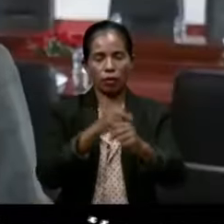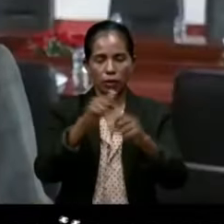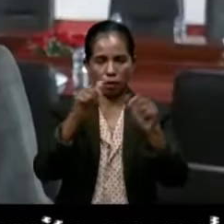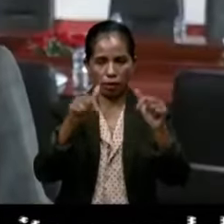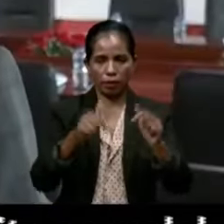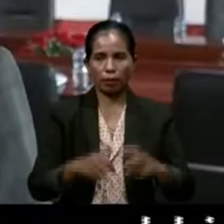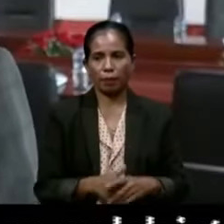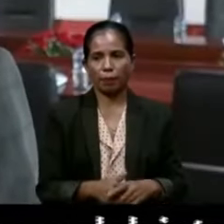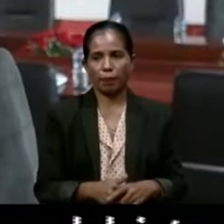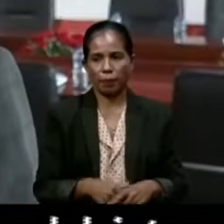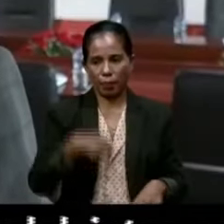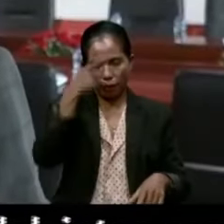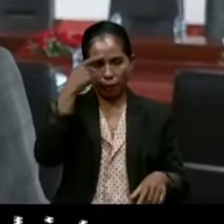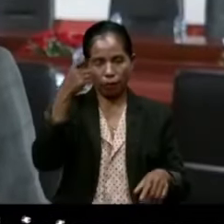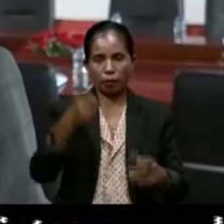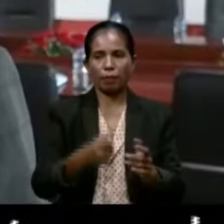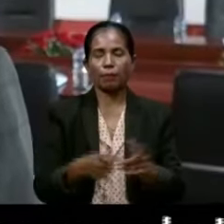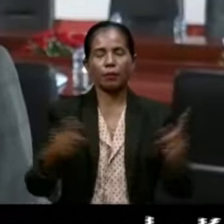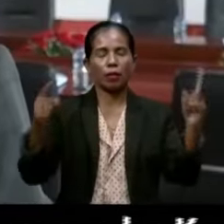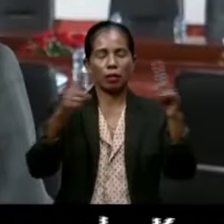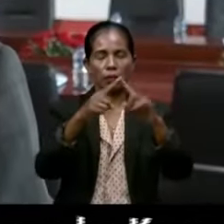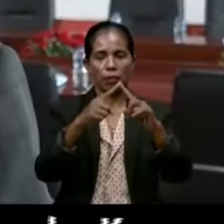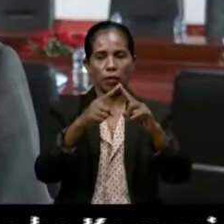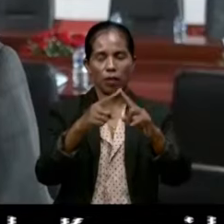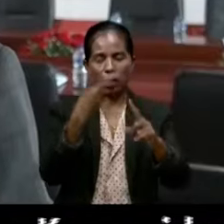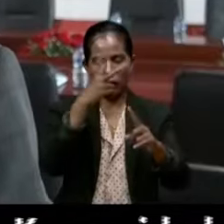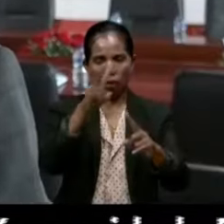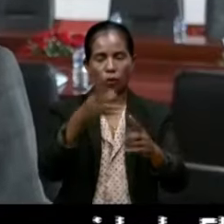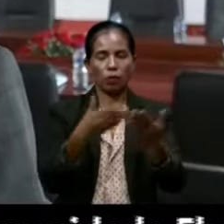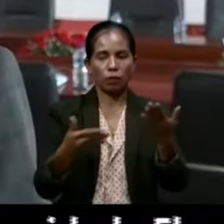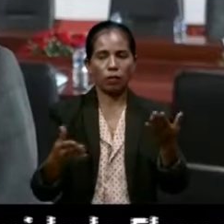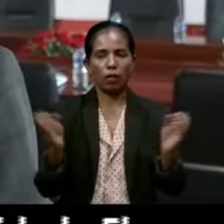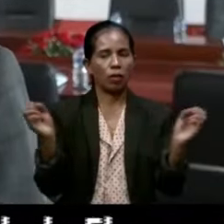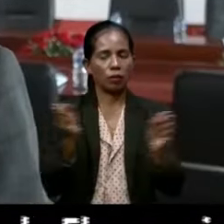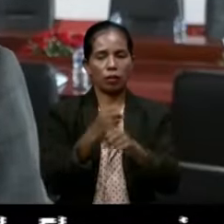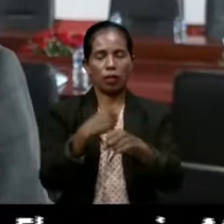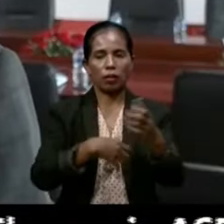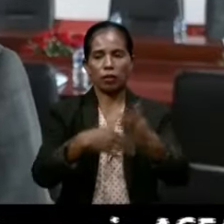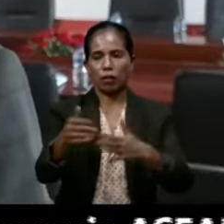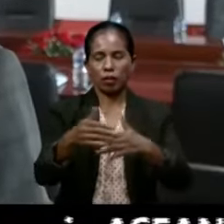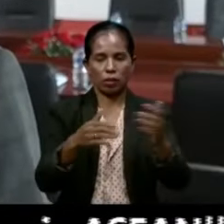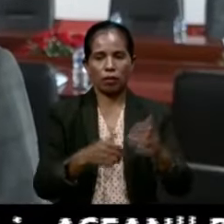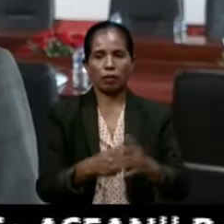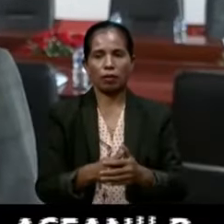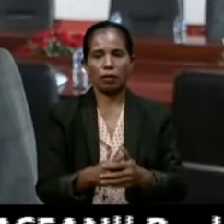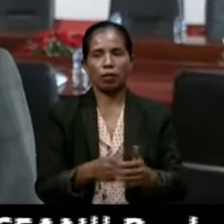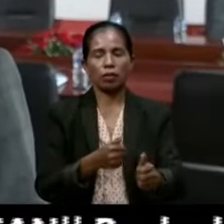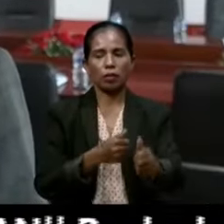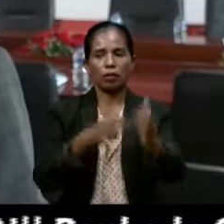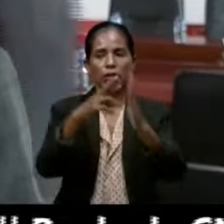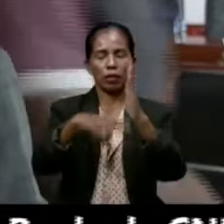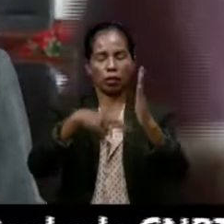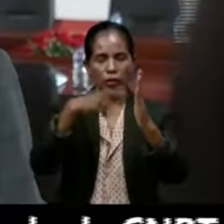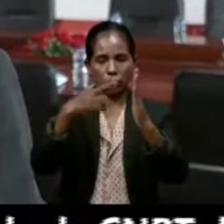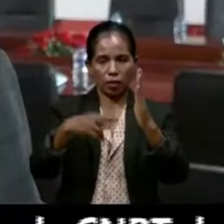kestaun, kestaun ba iya inspesaun laos halu arbir rit. Ninia regra rasikia,